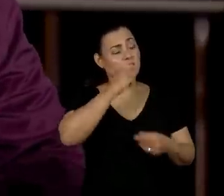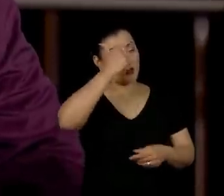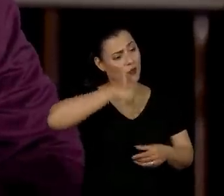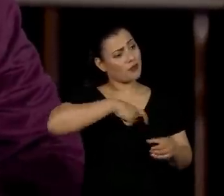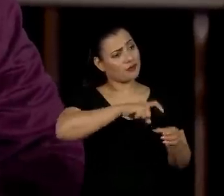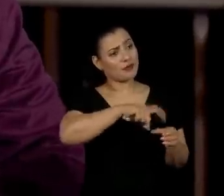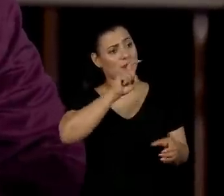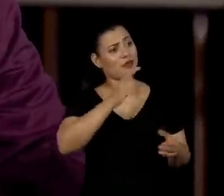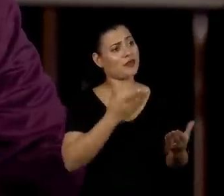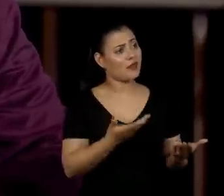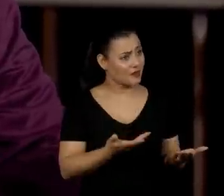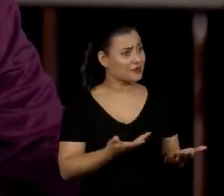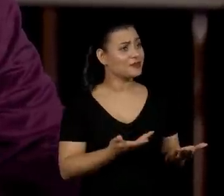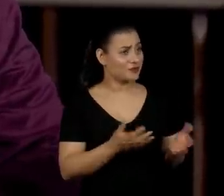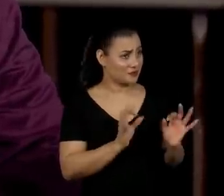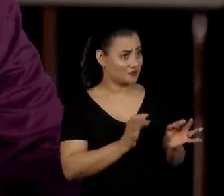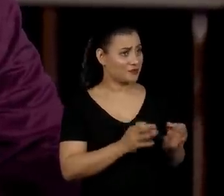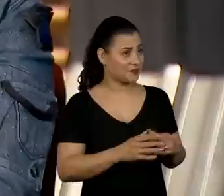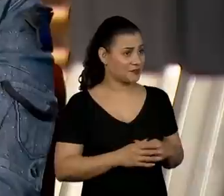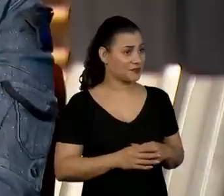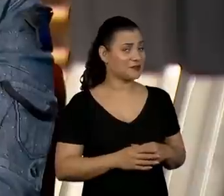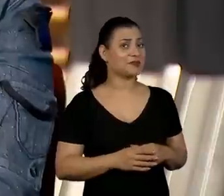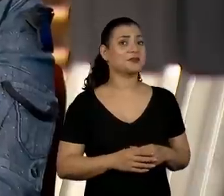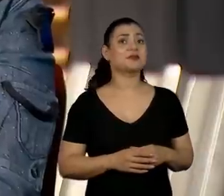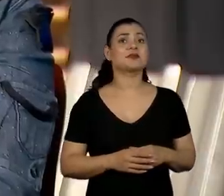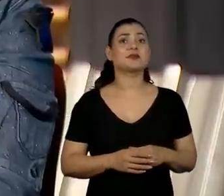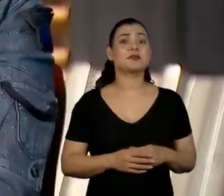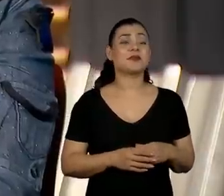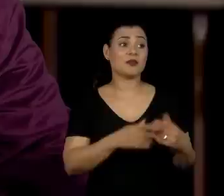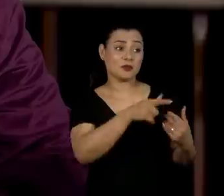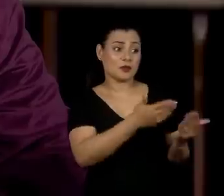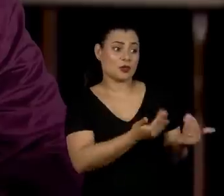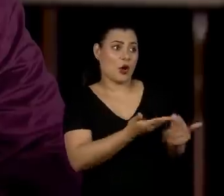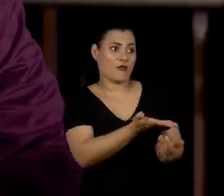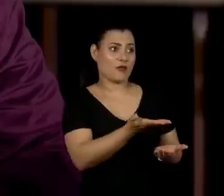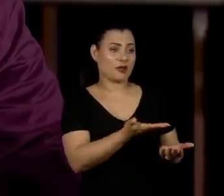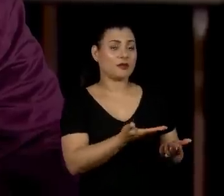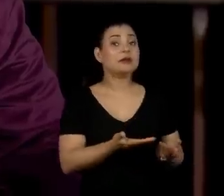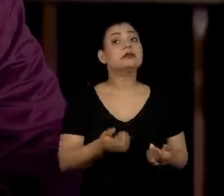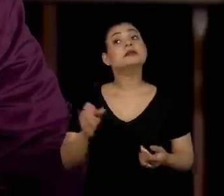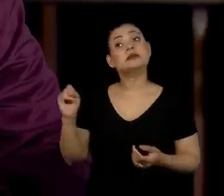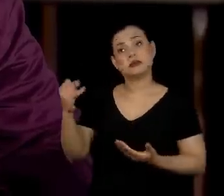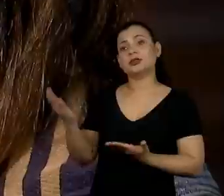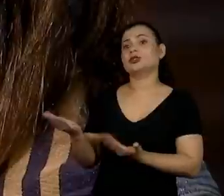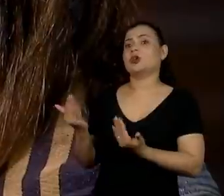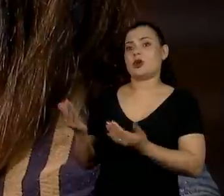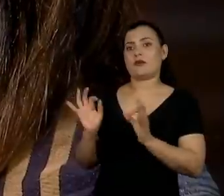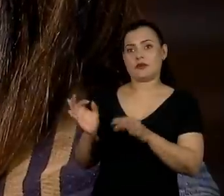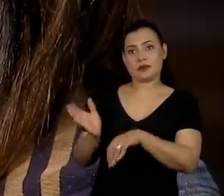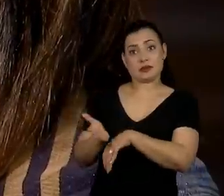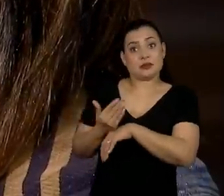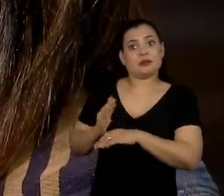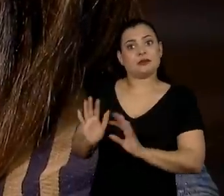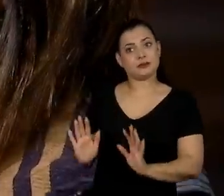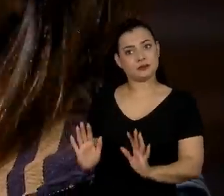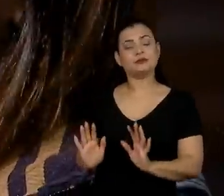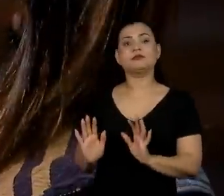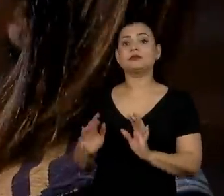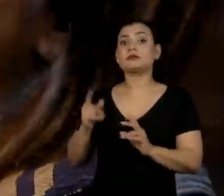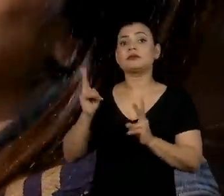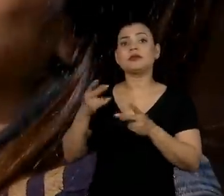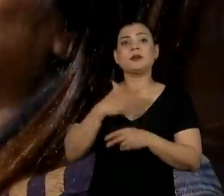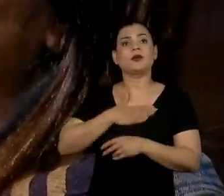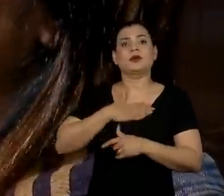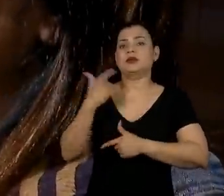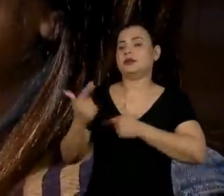independente né você muito cedo muito cedo e sempre gostei